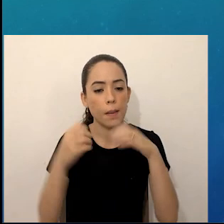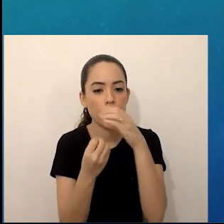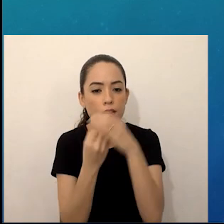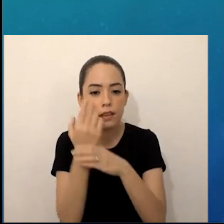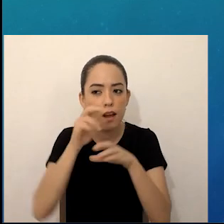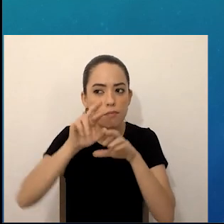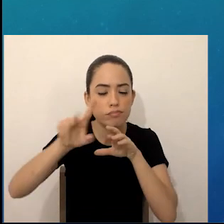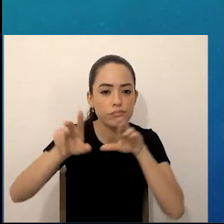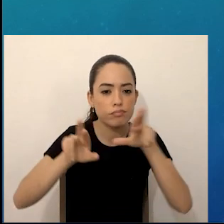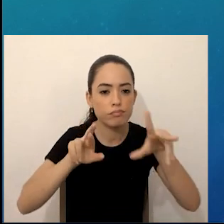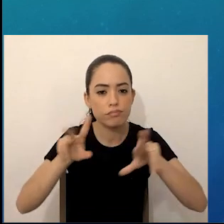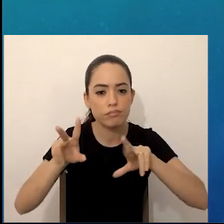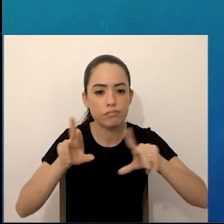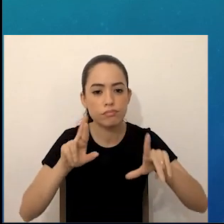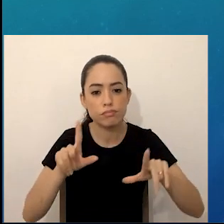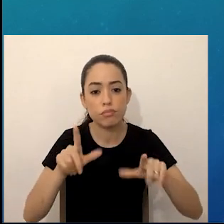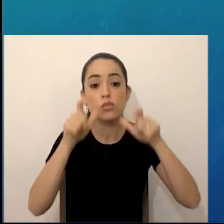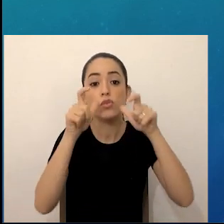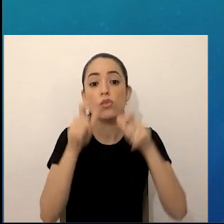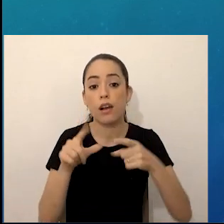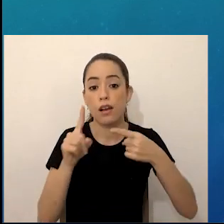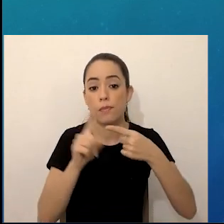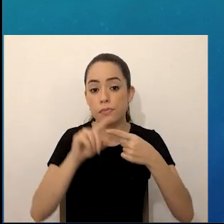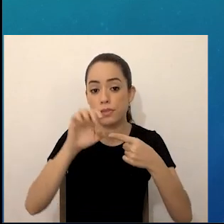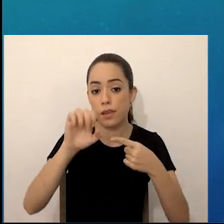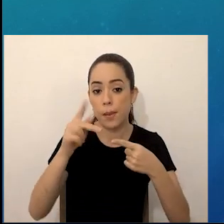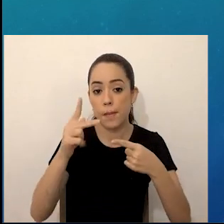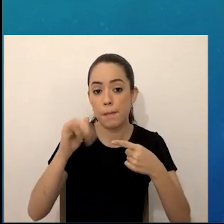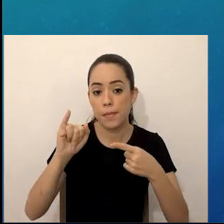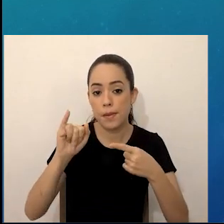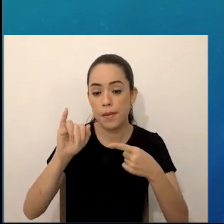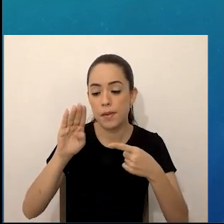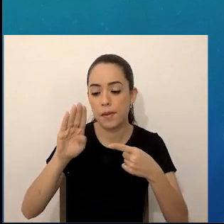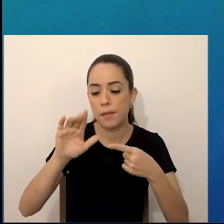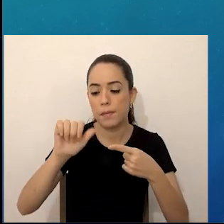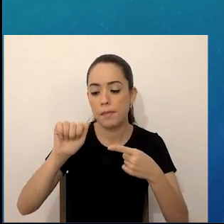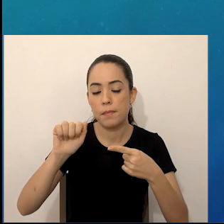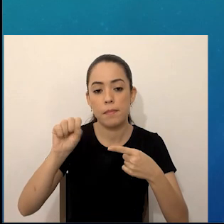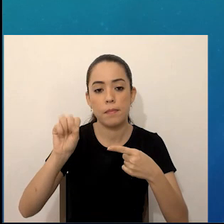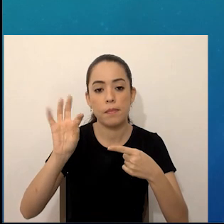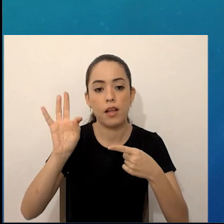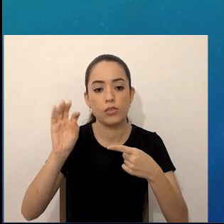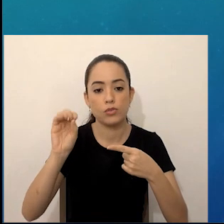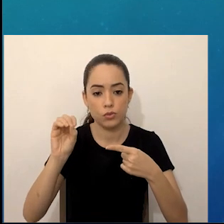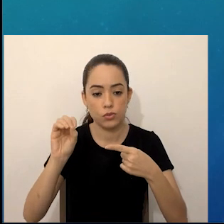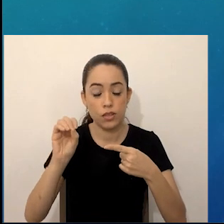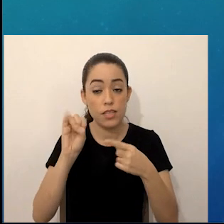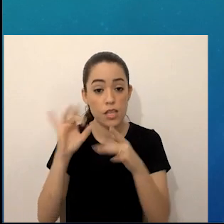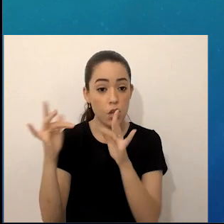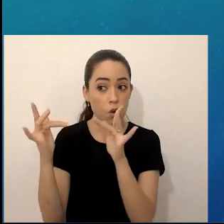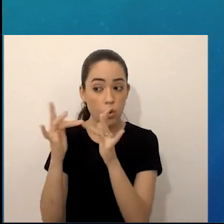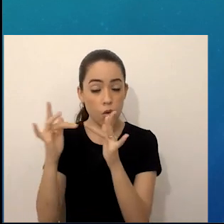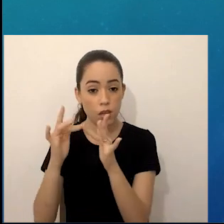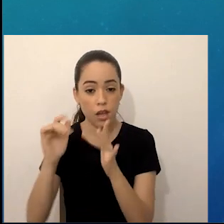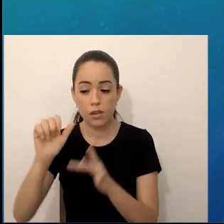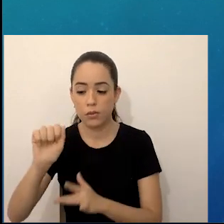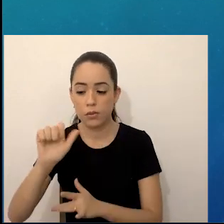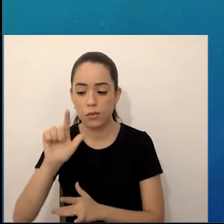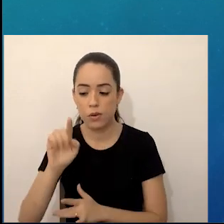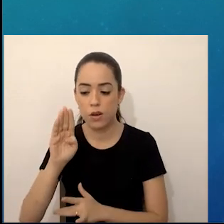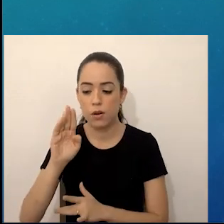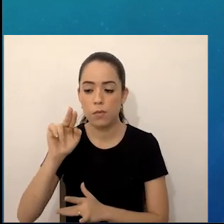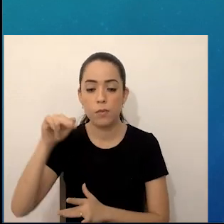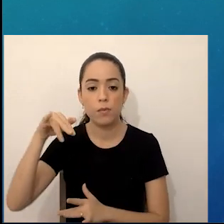uma diferença de potencial em todo o epiblasto. Assim, a porção